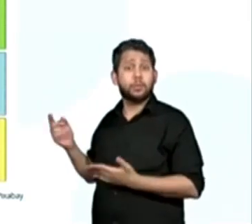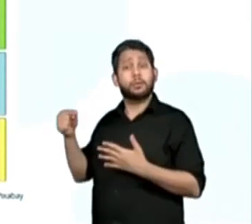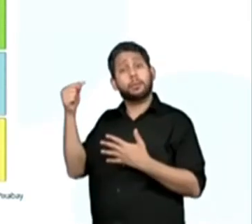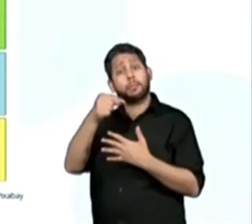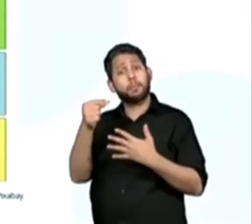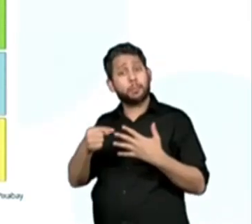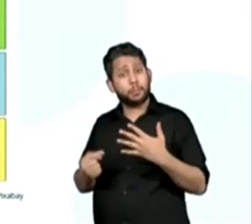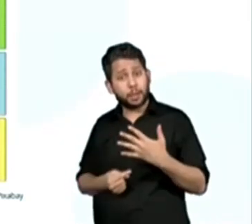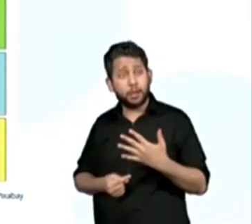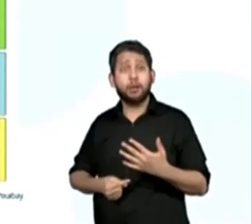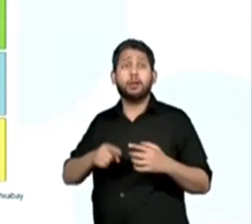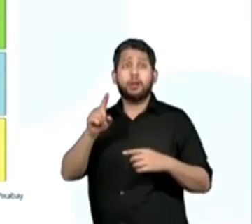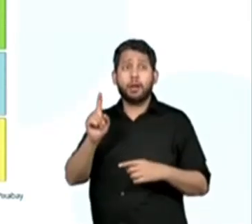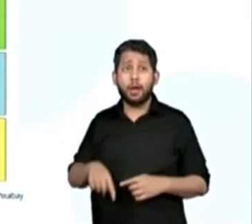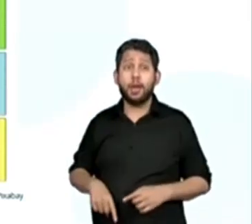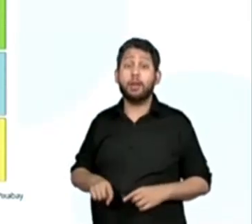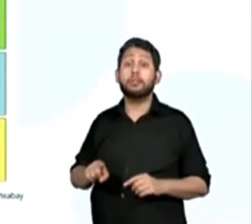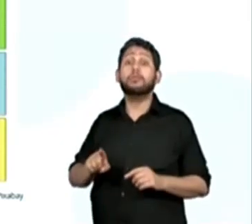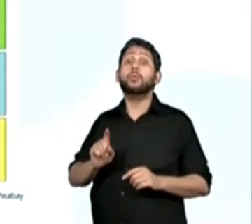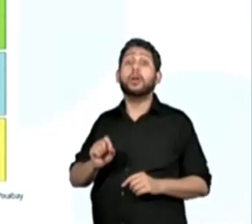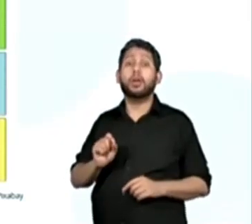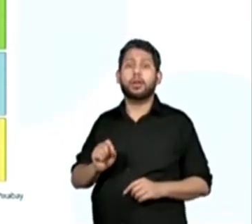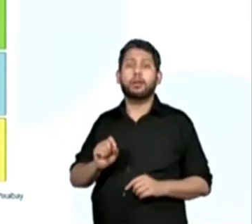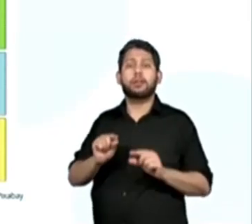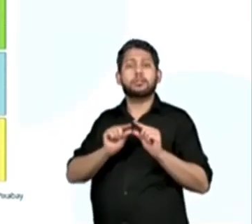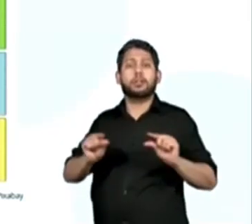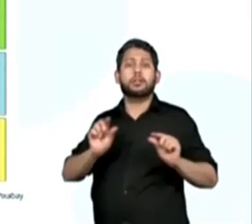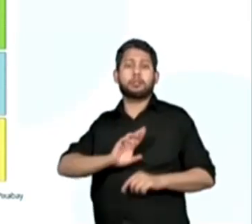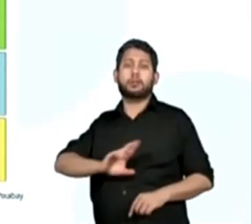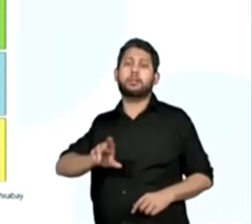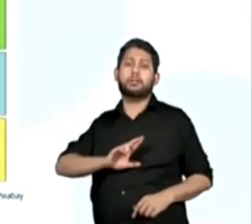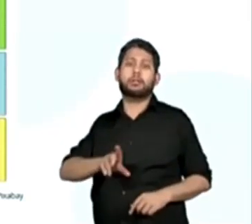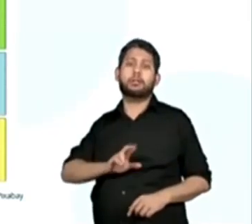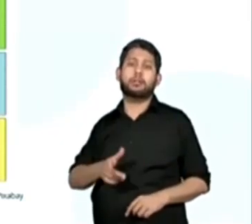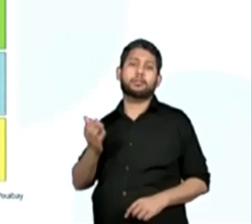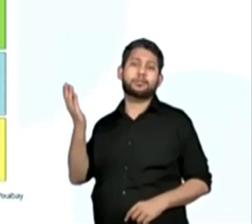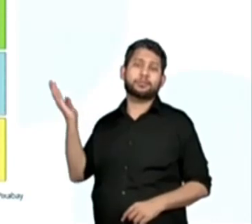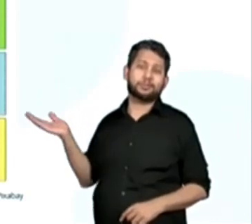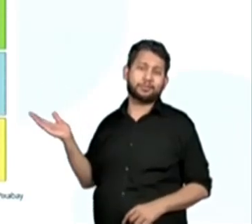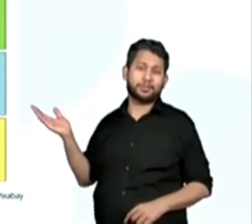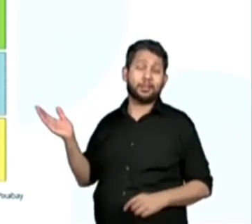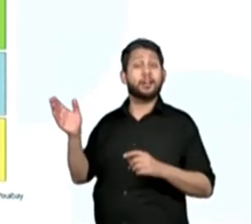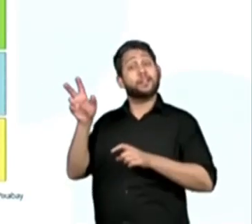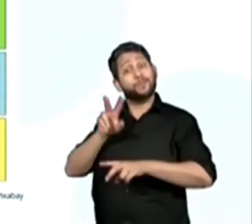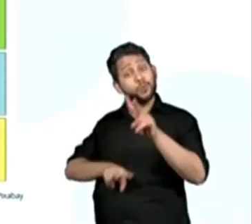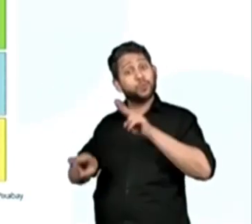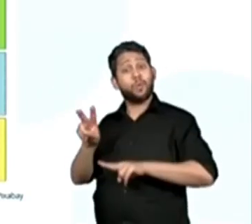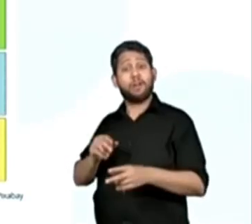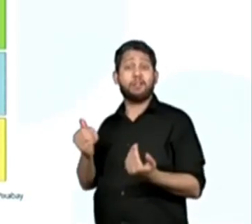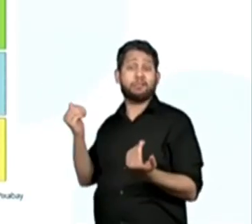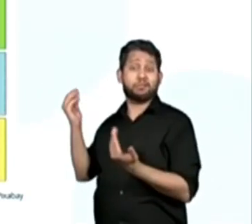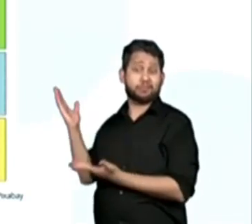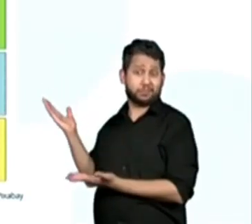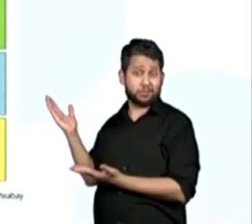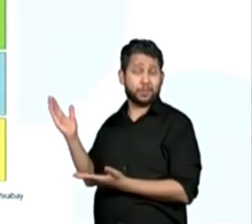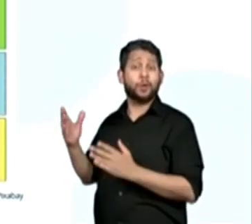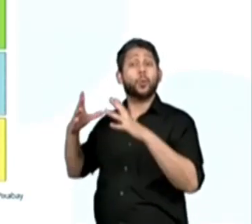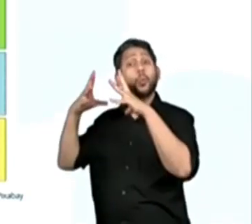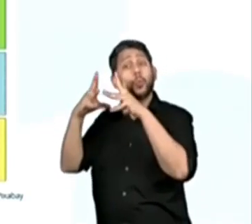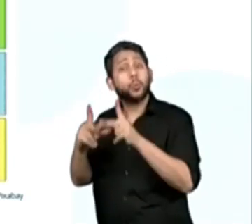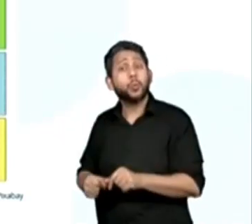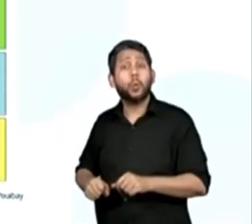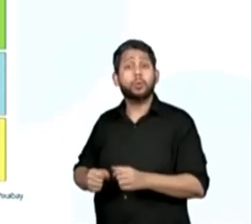são elementos não verbais. Ou seja, elementos não verbais são todos